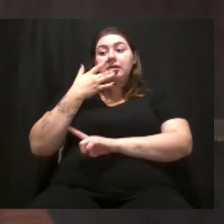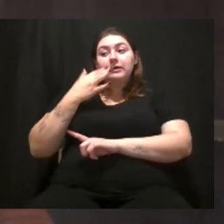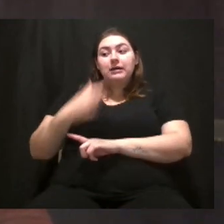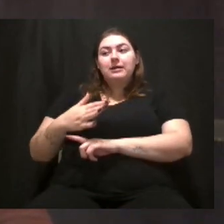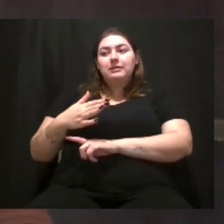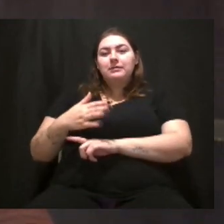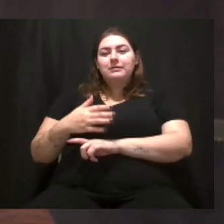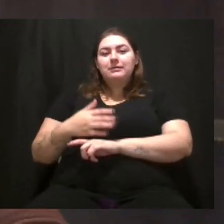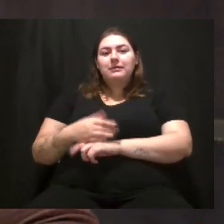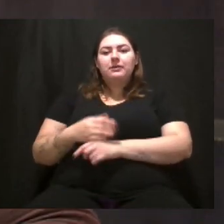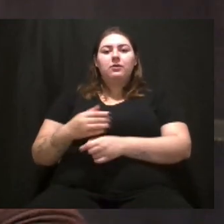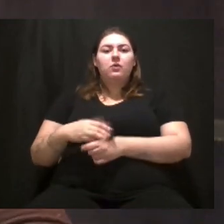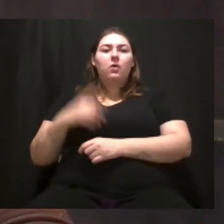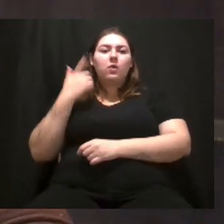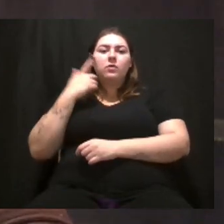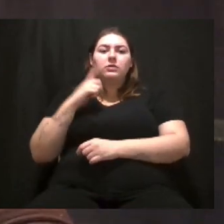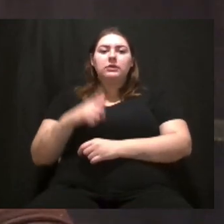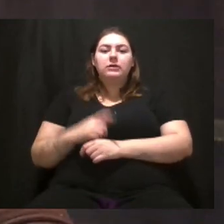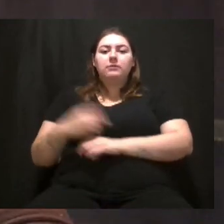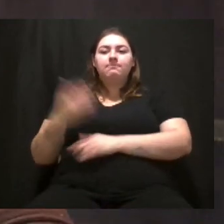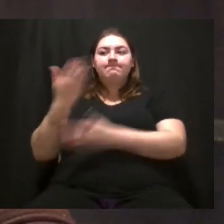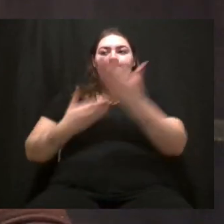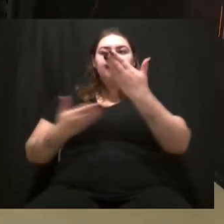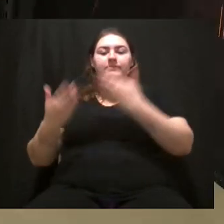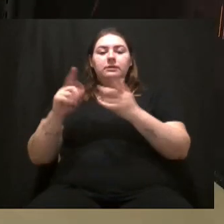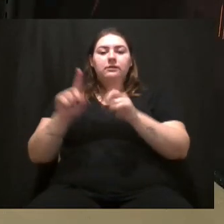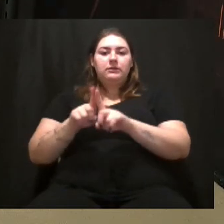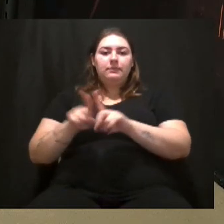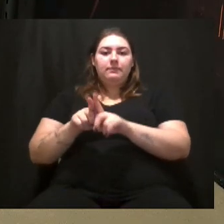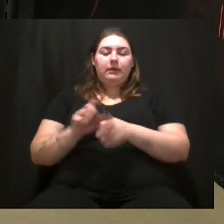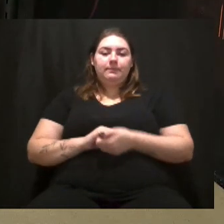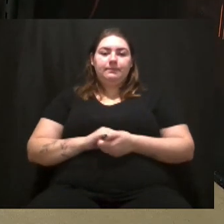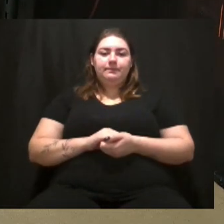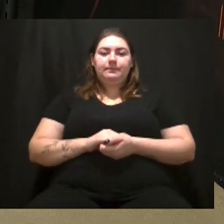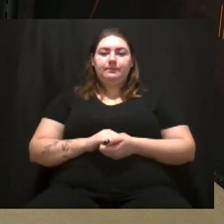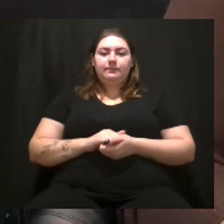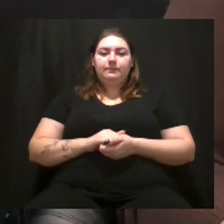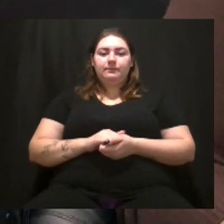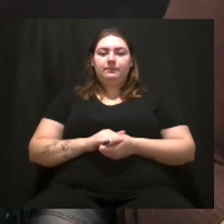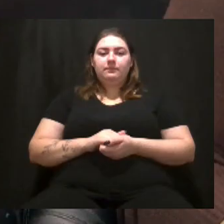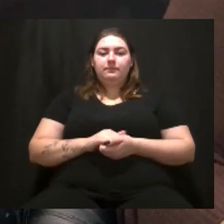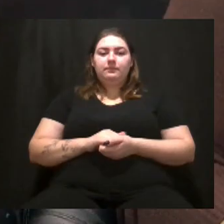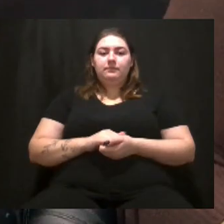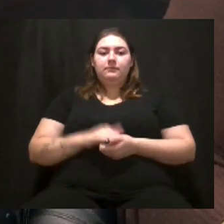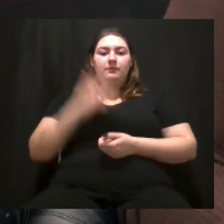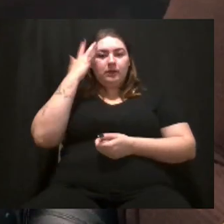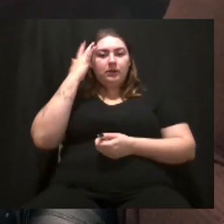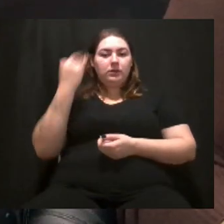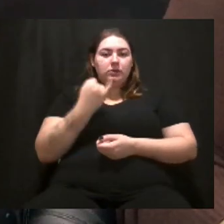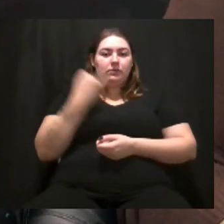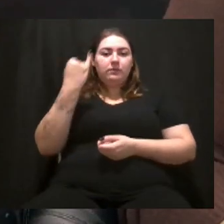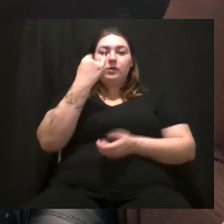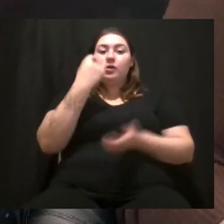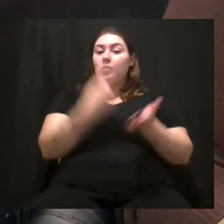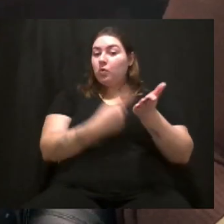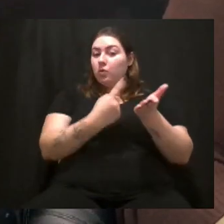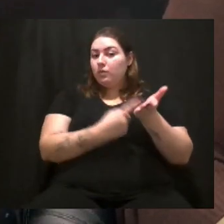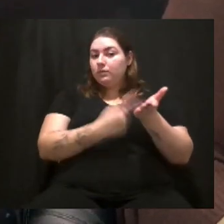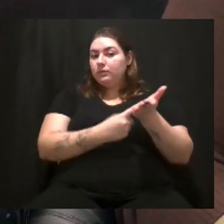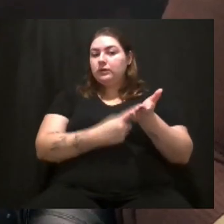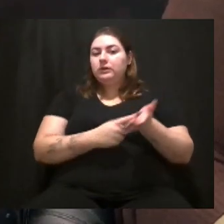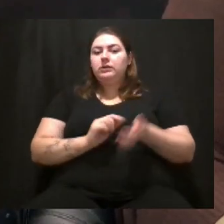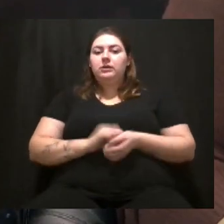para compartilhar com os pais também. Eu acho que é importante também fazer os combinados, gerenciar essas